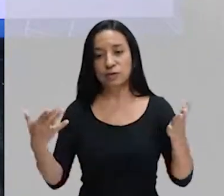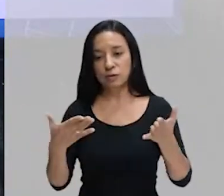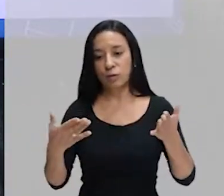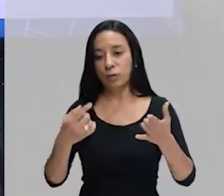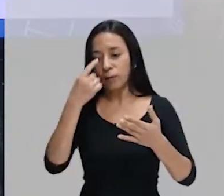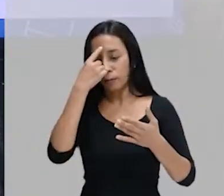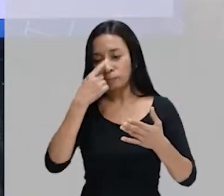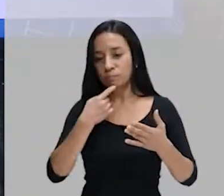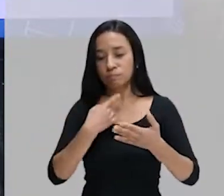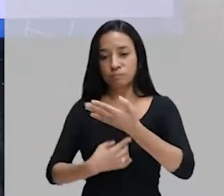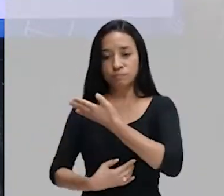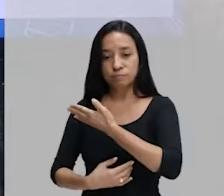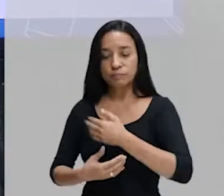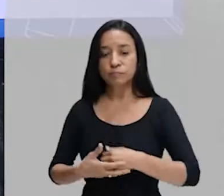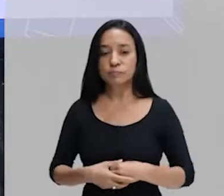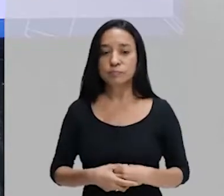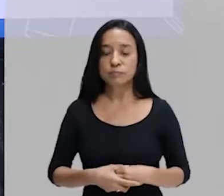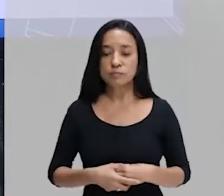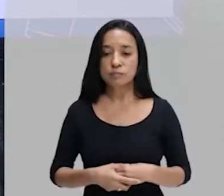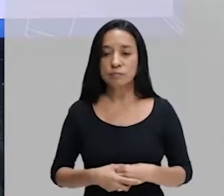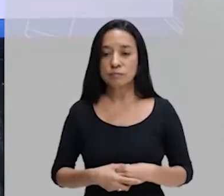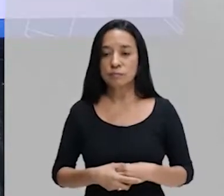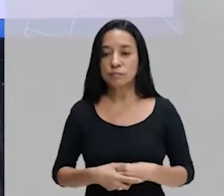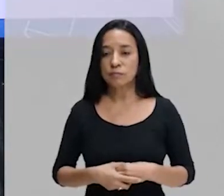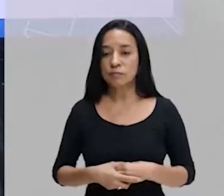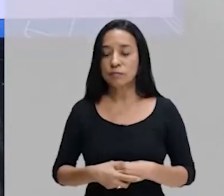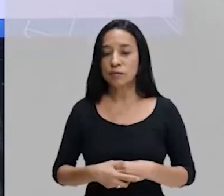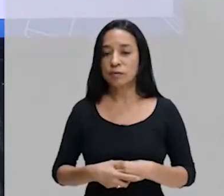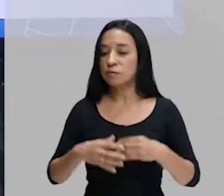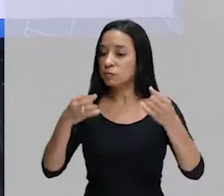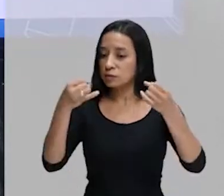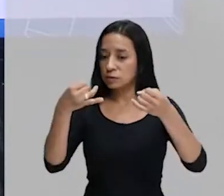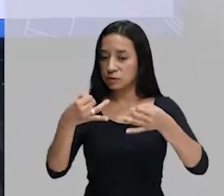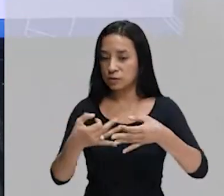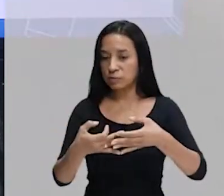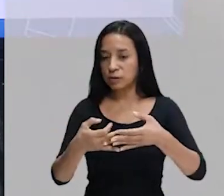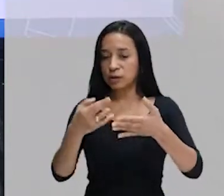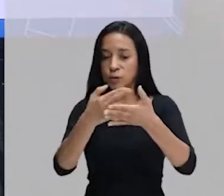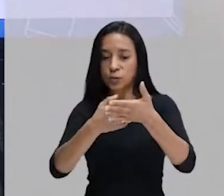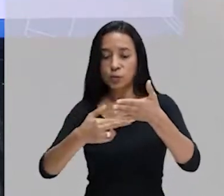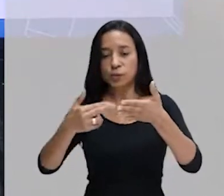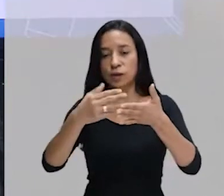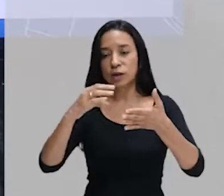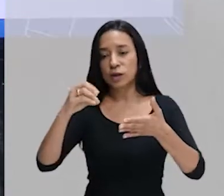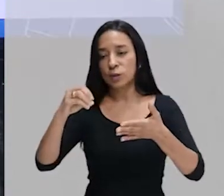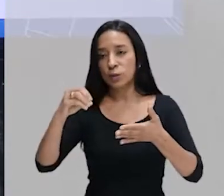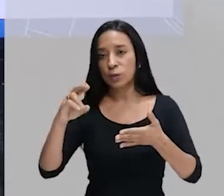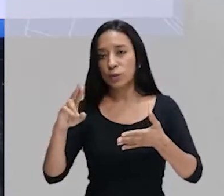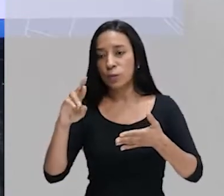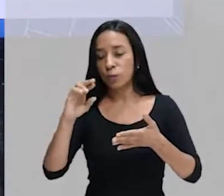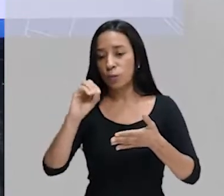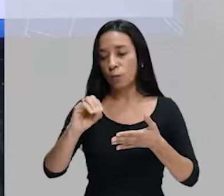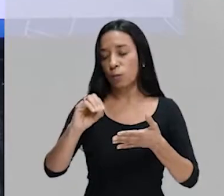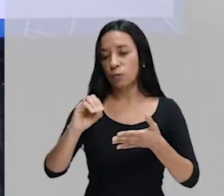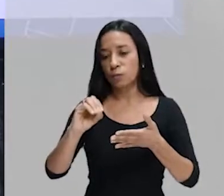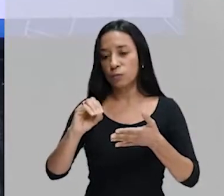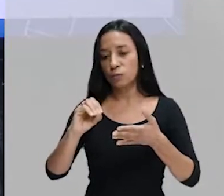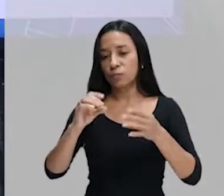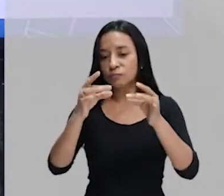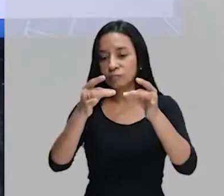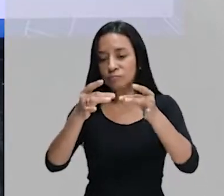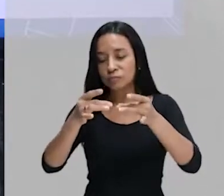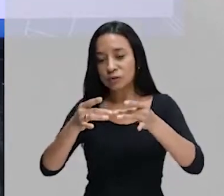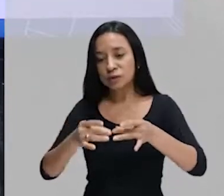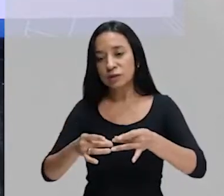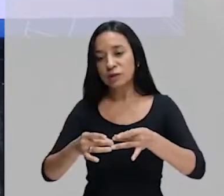Tecidos. Eu falei para vocês agora há pouco a respeito do desenho no couro, né? No tecido, o desenho de couro, detalhes de